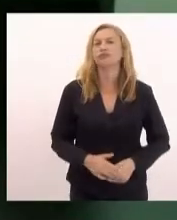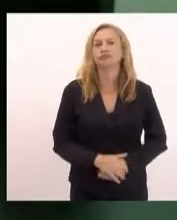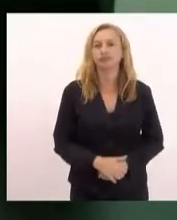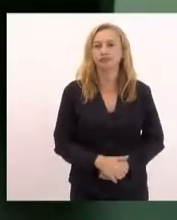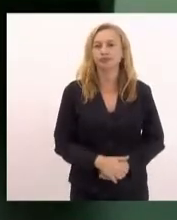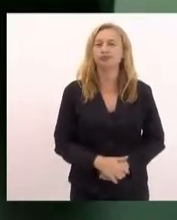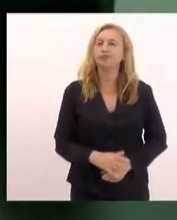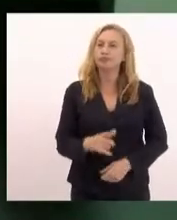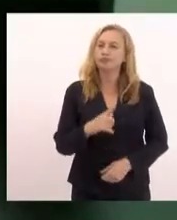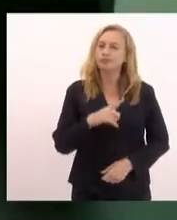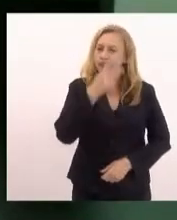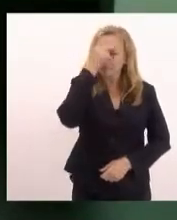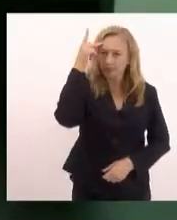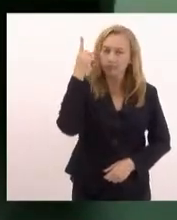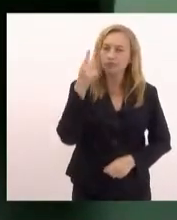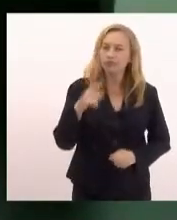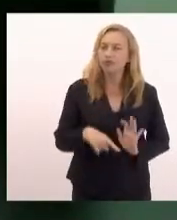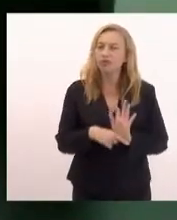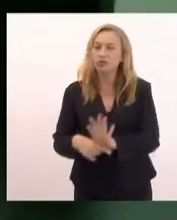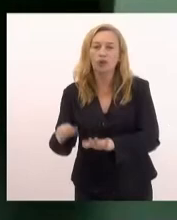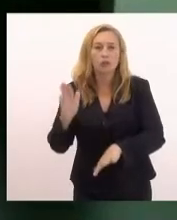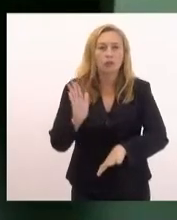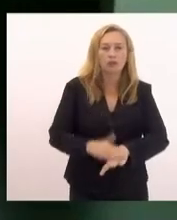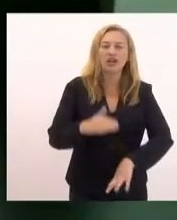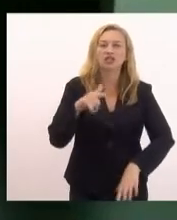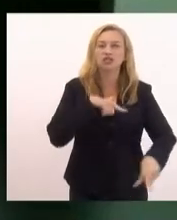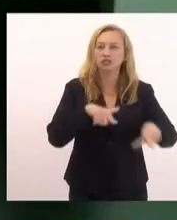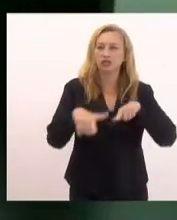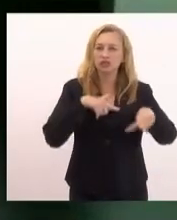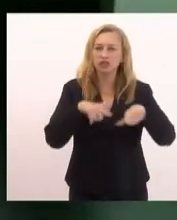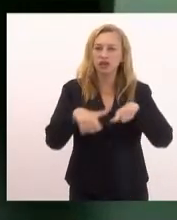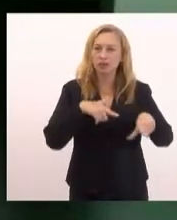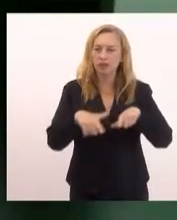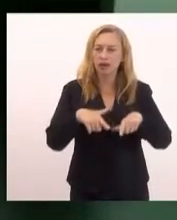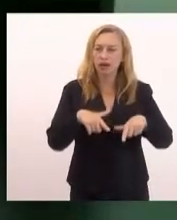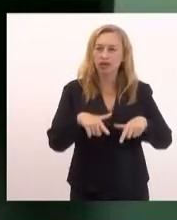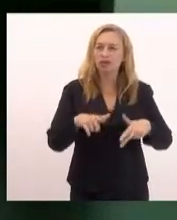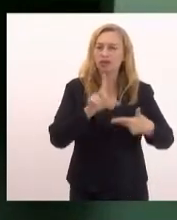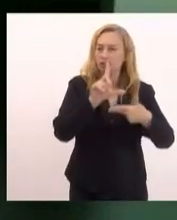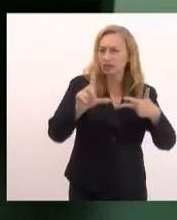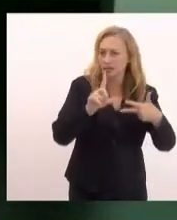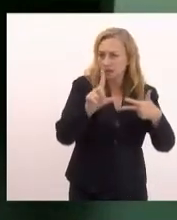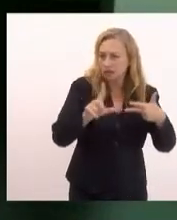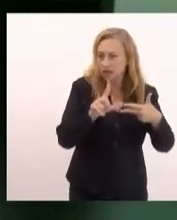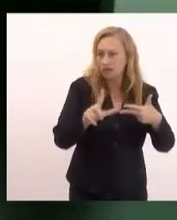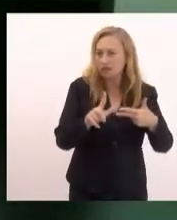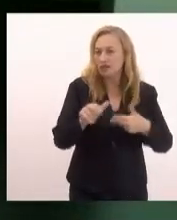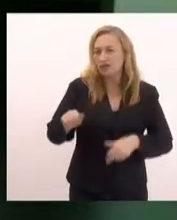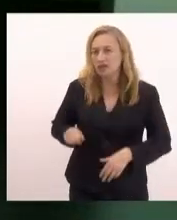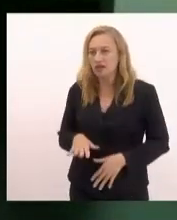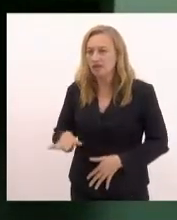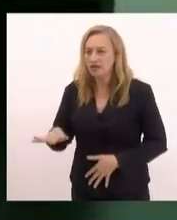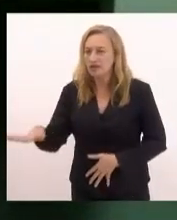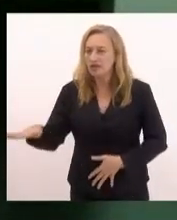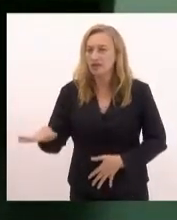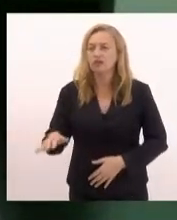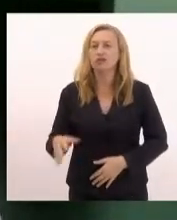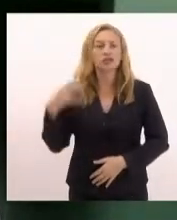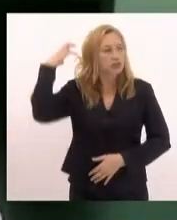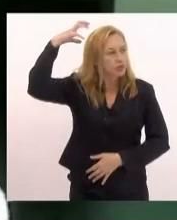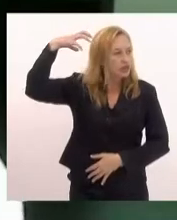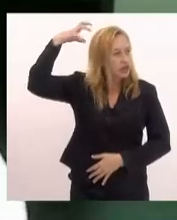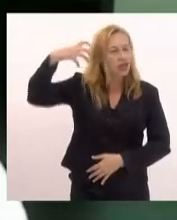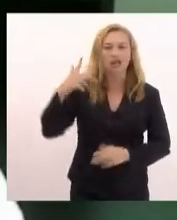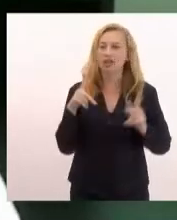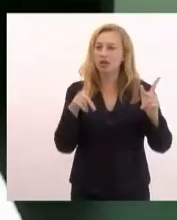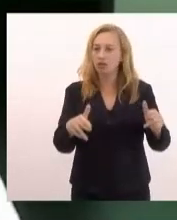presidente, que contribuiu mais pelo trabalho legislativo nas favelas e periferias como Marielle.